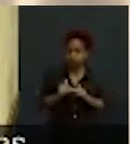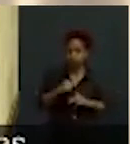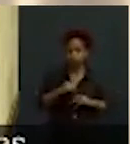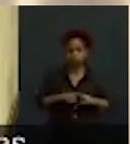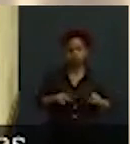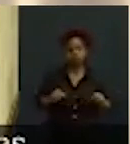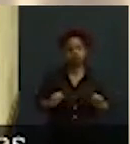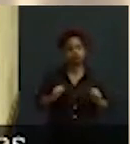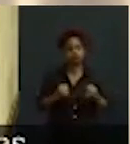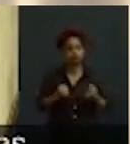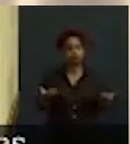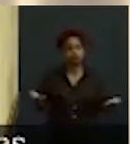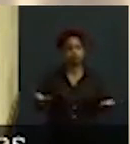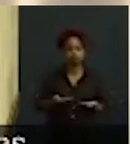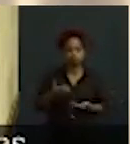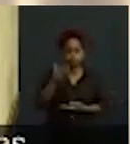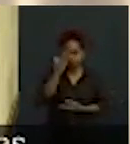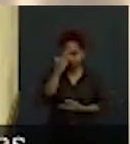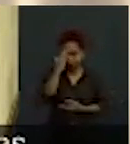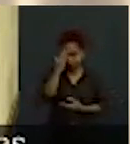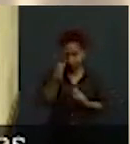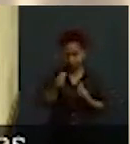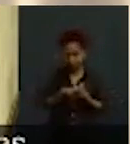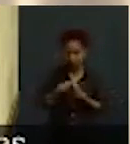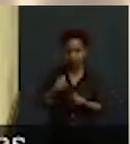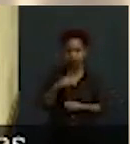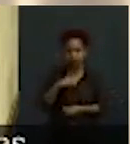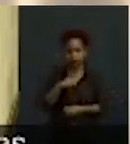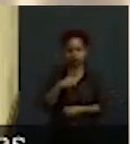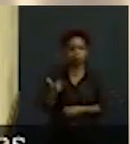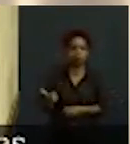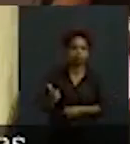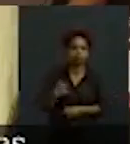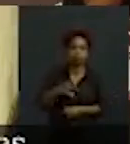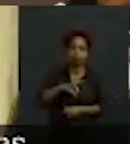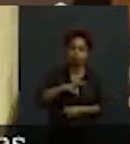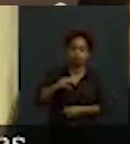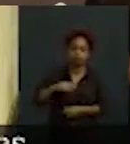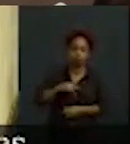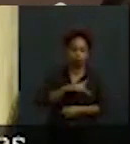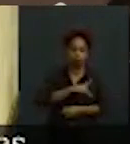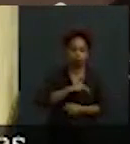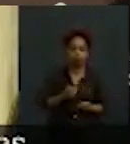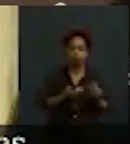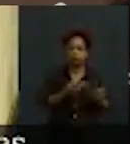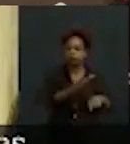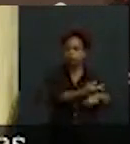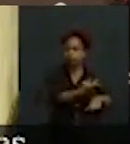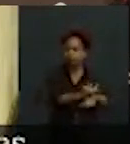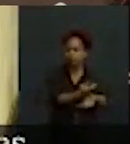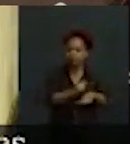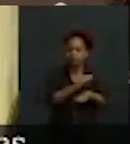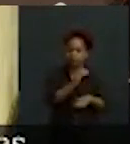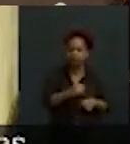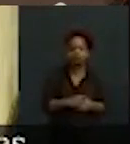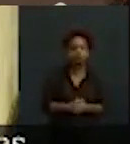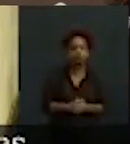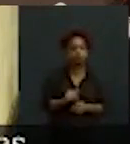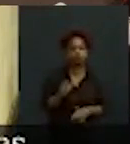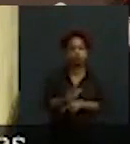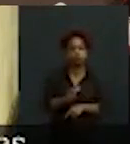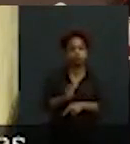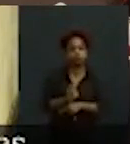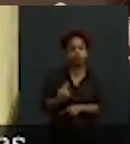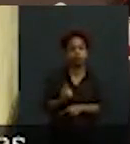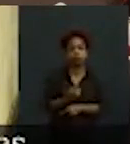dos esforços hoje reconhecidos com as maiores comendas do Ministério Público do Estado do Rio de Janeiro contribuíram para